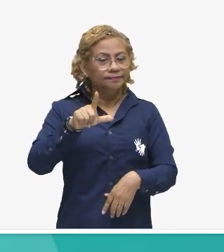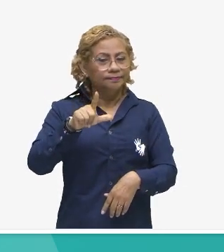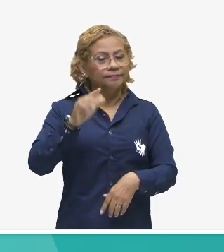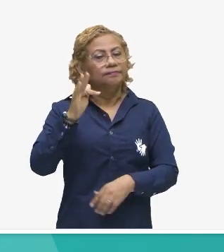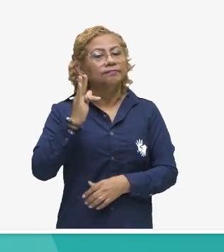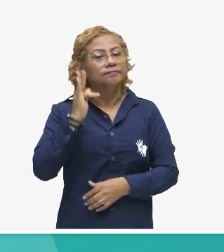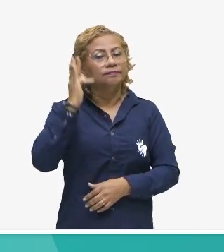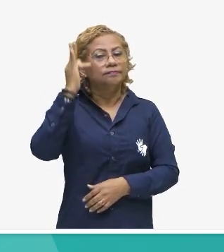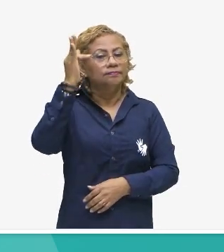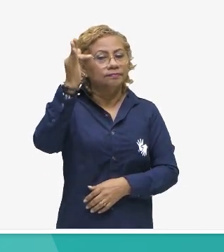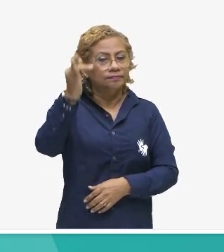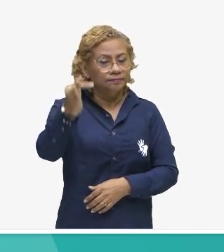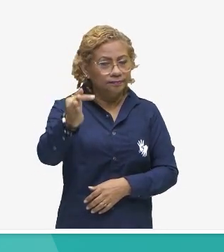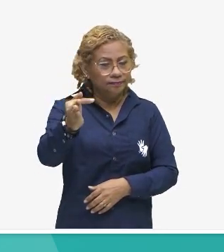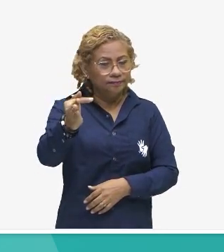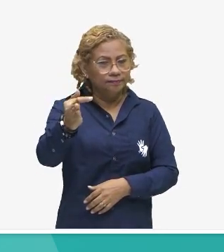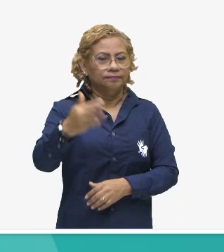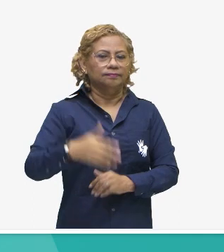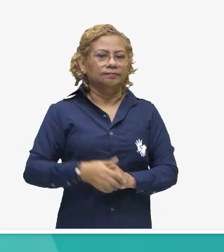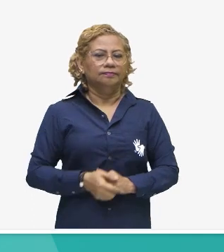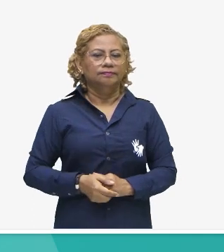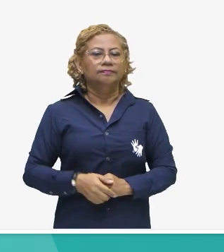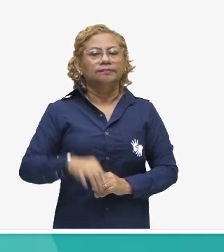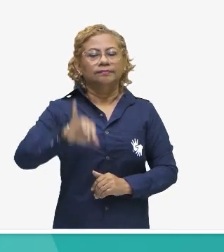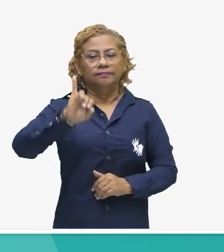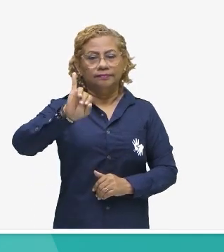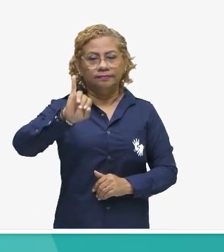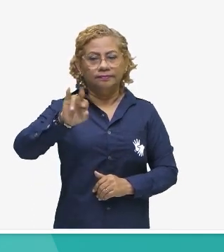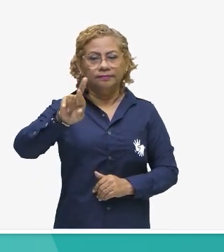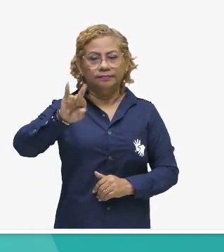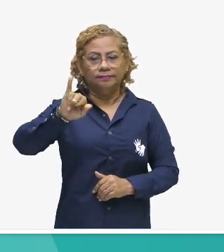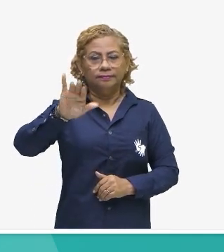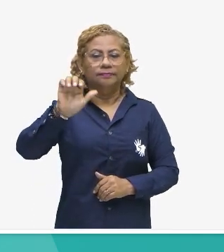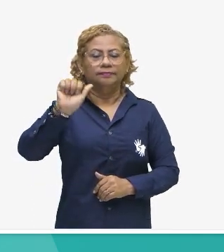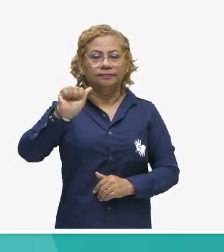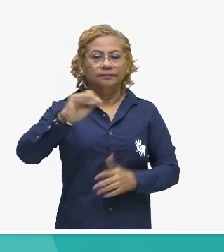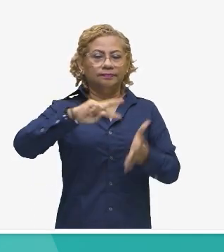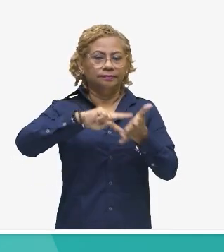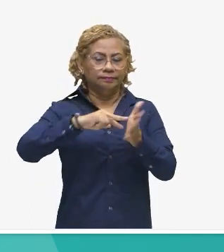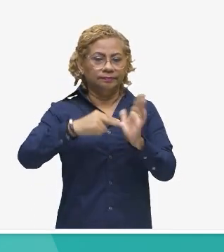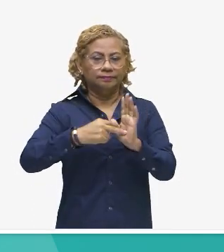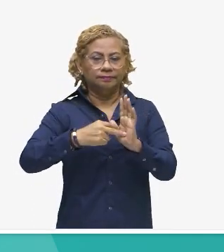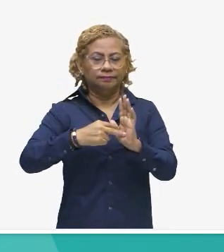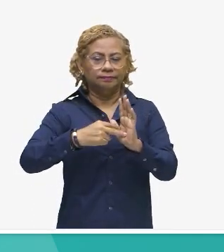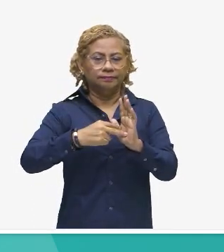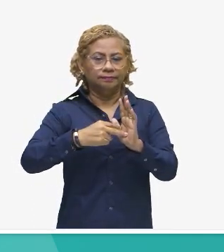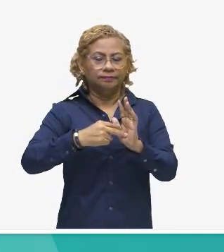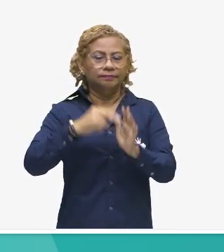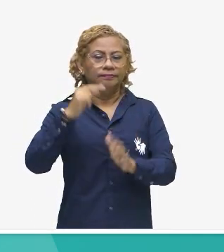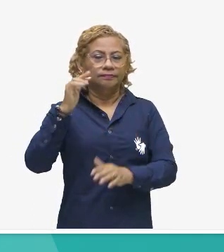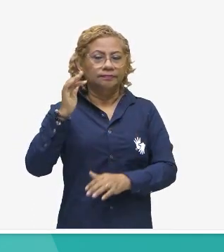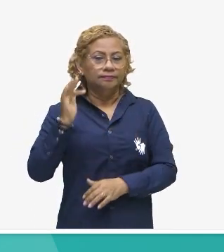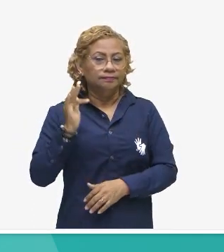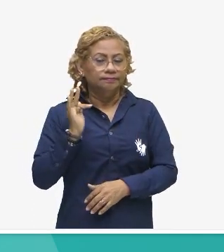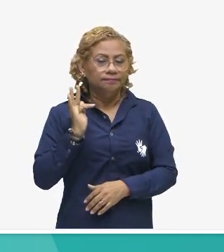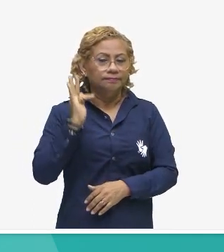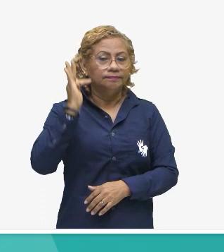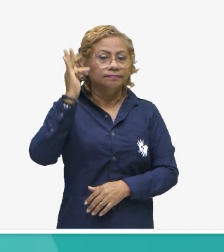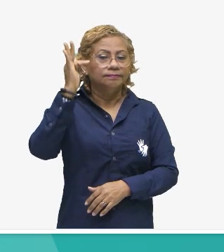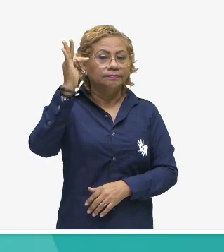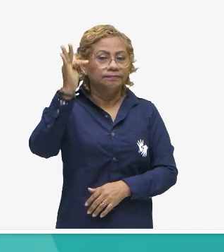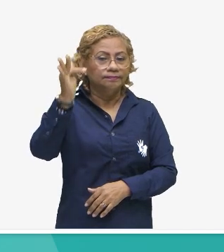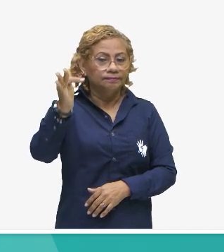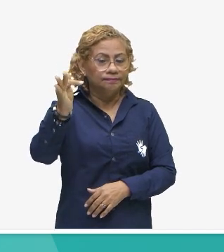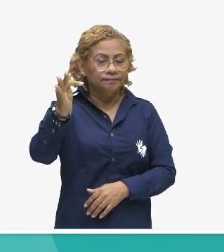futuramente irá para a final. Então, iria que tem esta relação com a condicional, com a